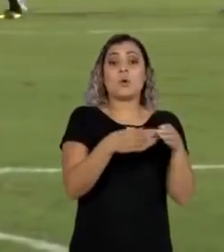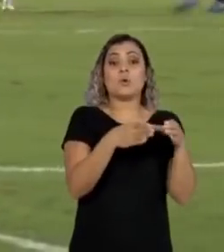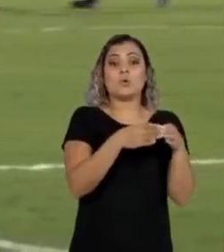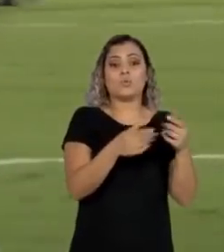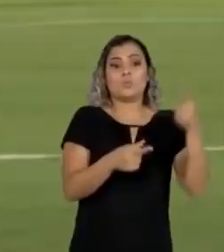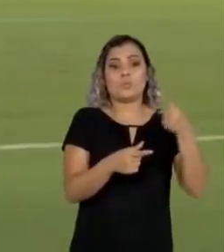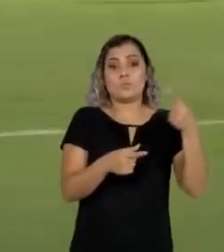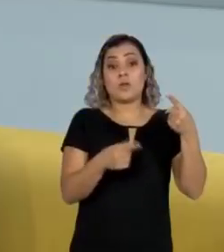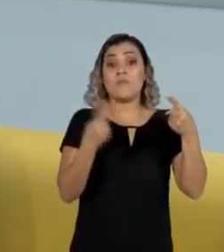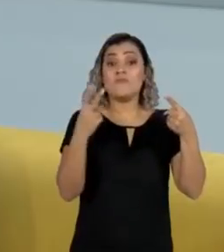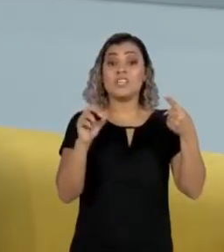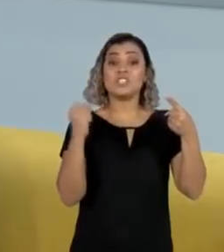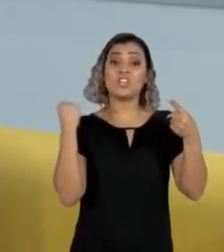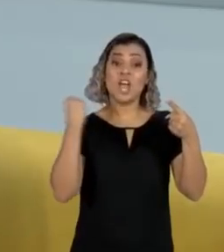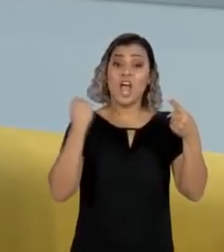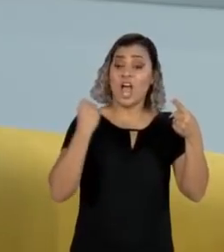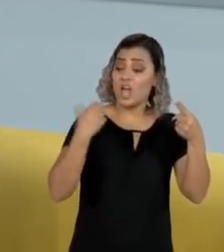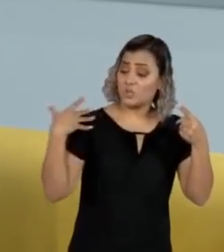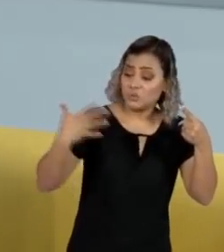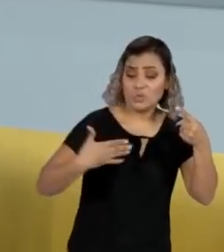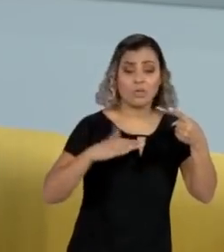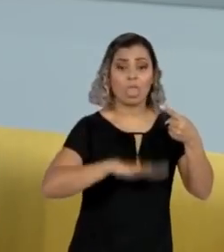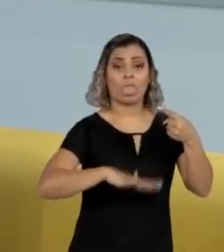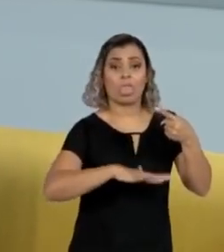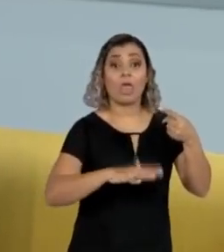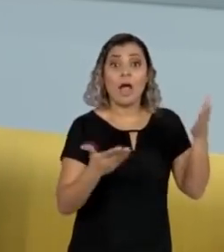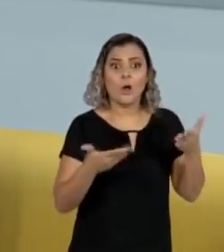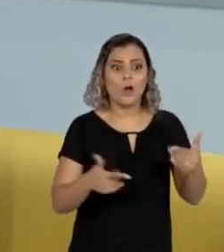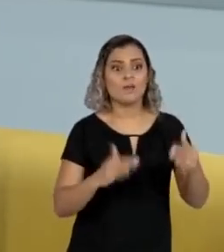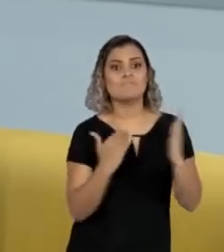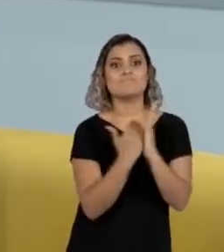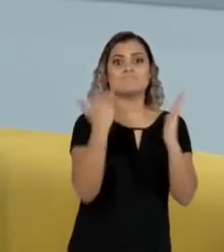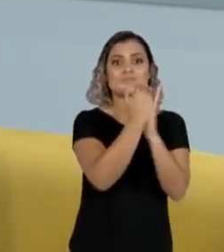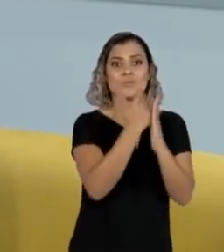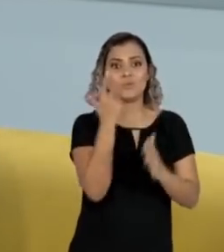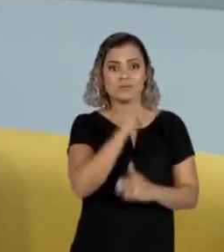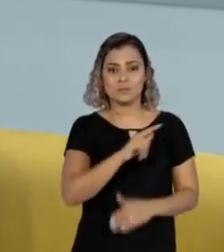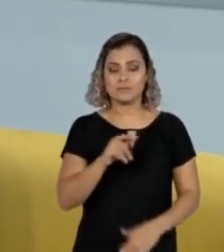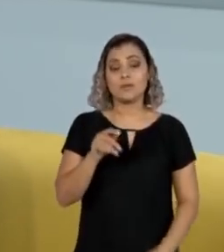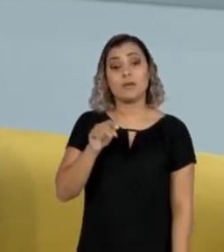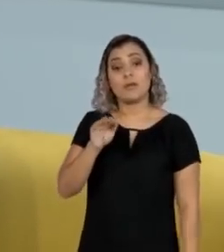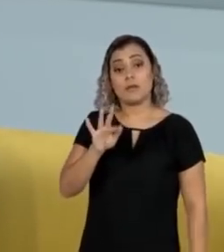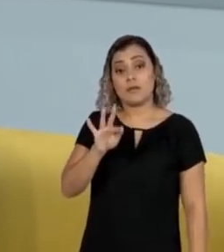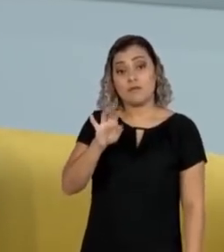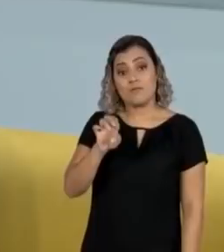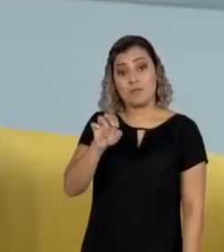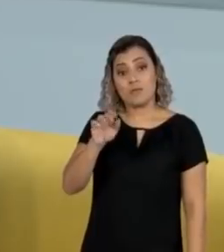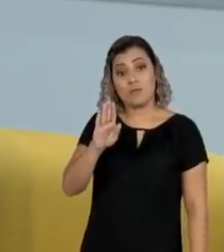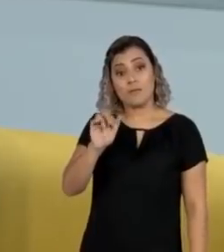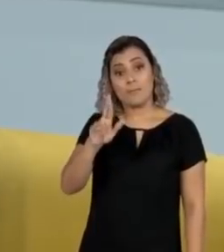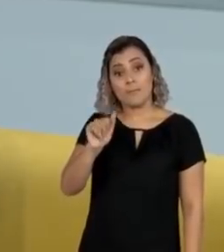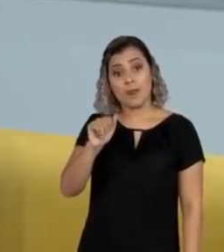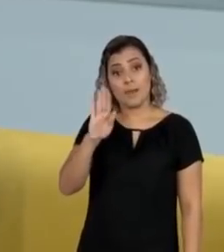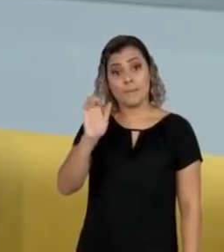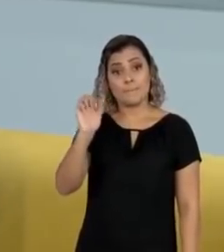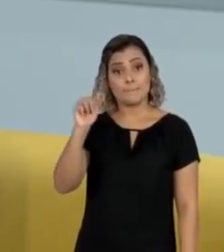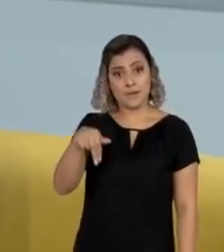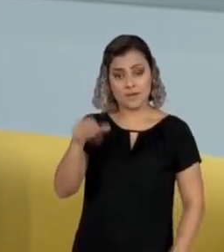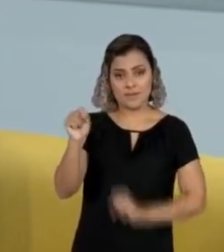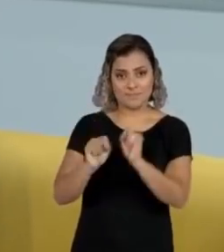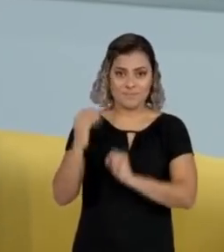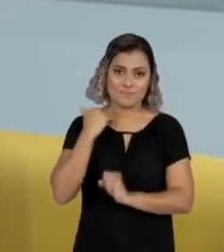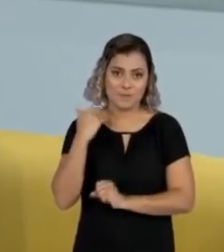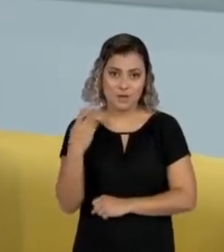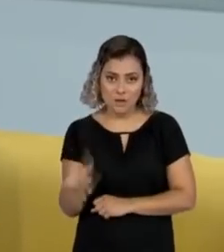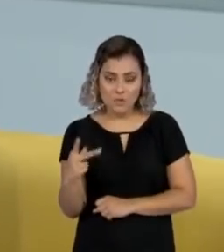anos. Bom, a Federação Brasileira de Bancos, a FEBRABAN, emitiu uma nota em que afirma ver com